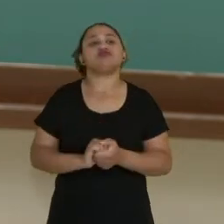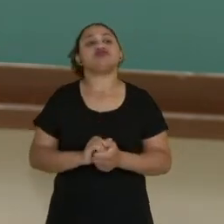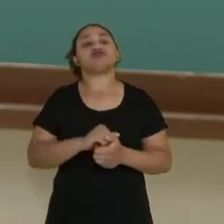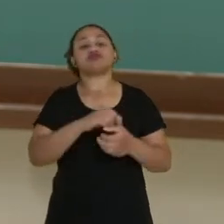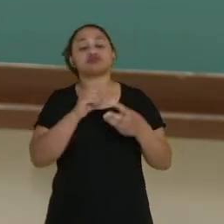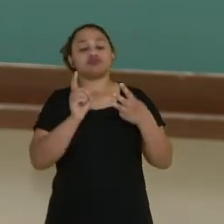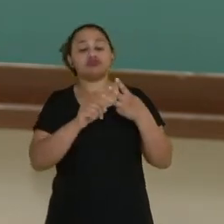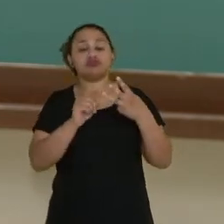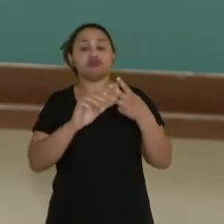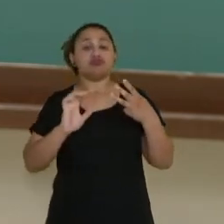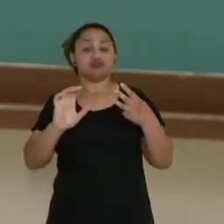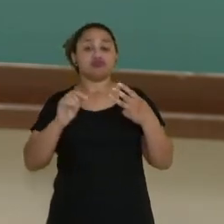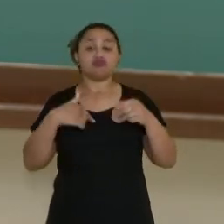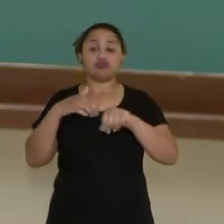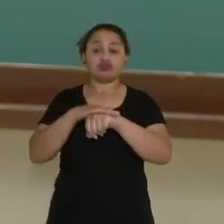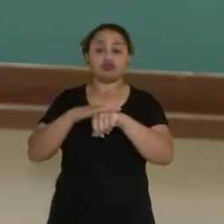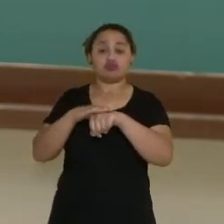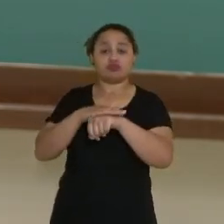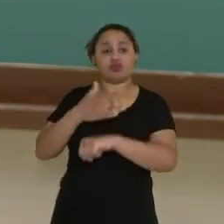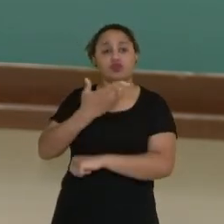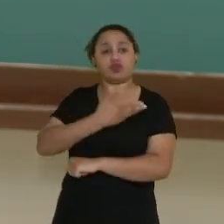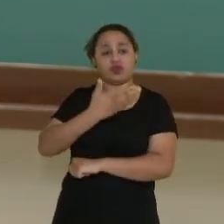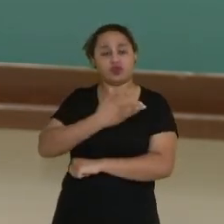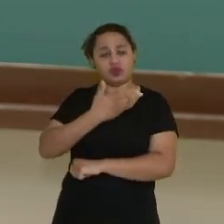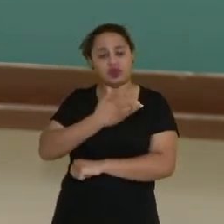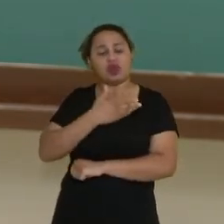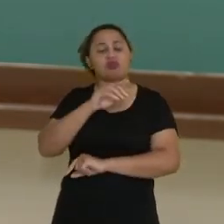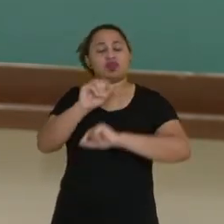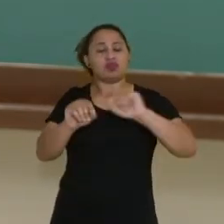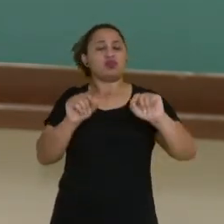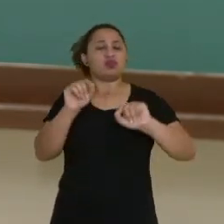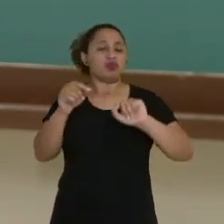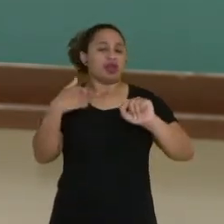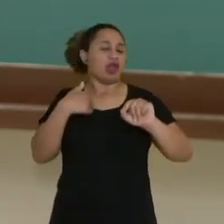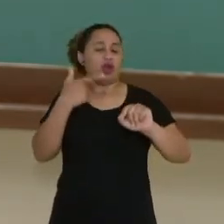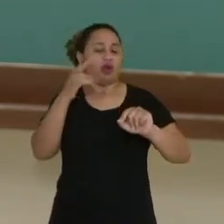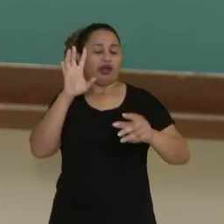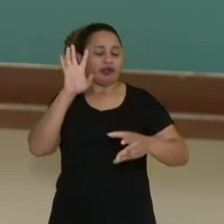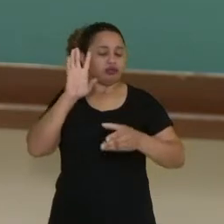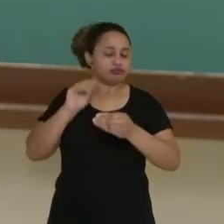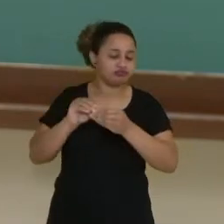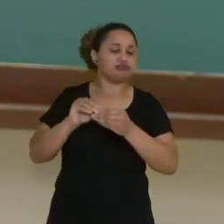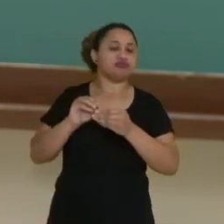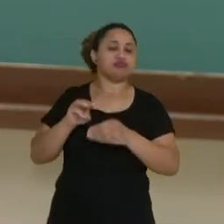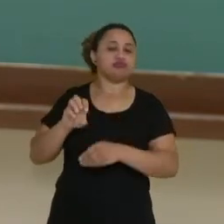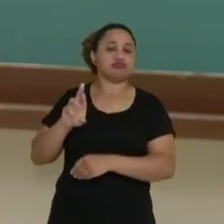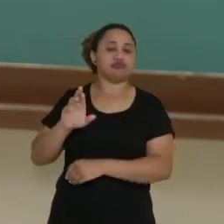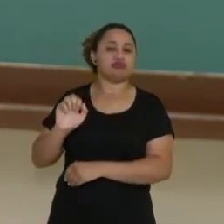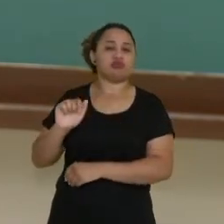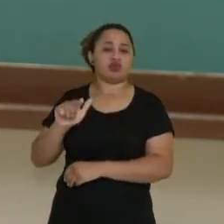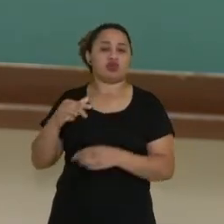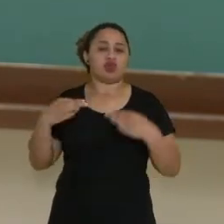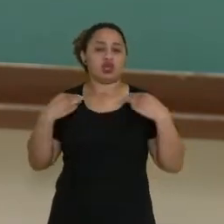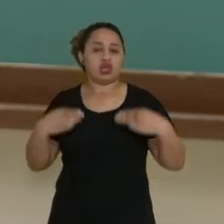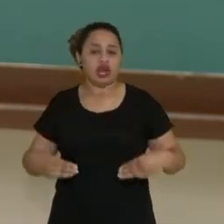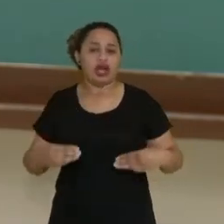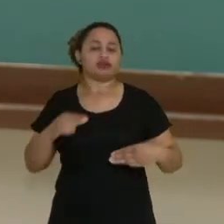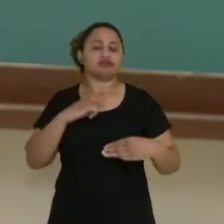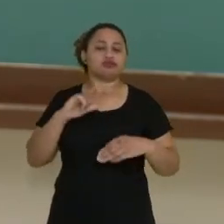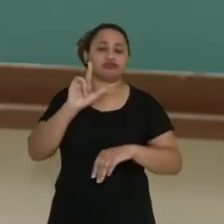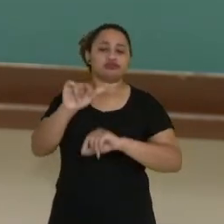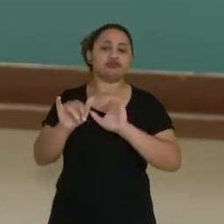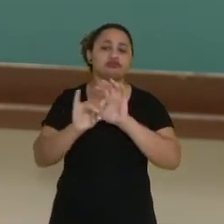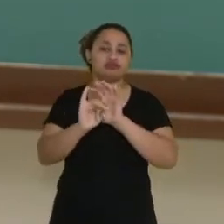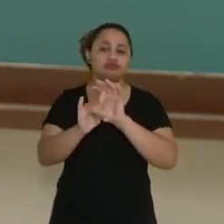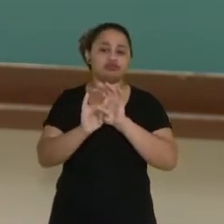C, ao conversar com um amigo sobre a moral, que o autor coloca na fábula, o que você escreveu em